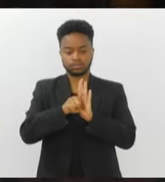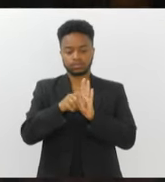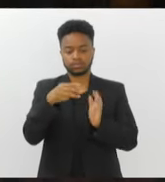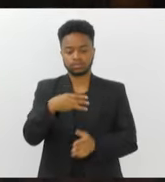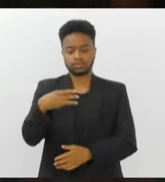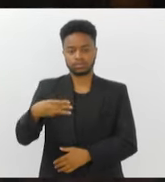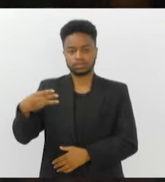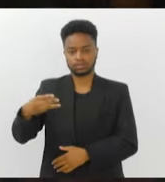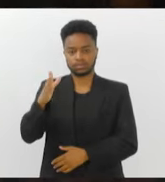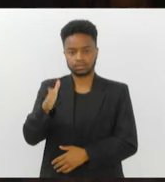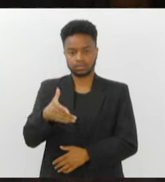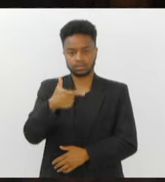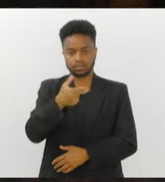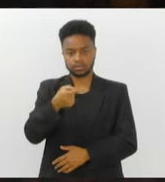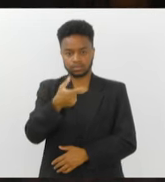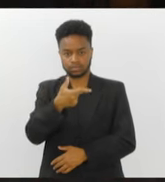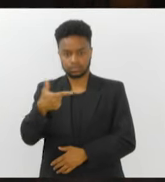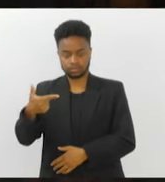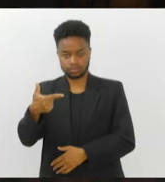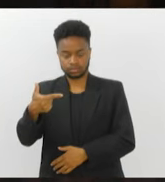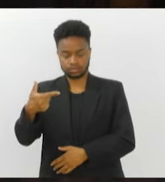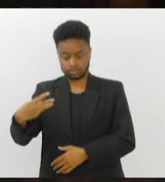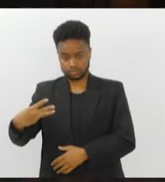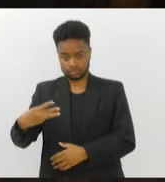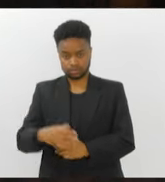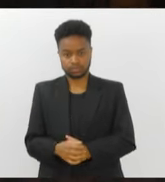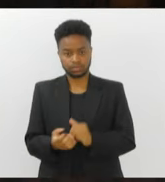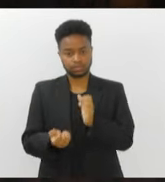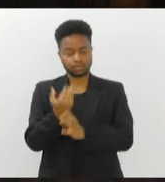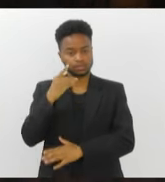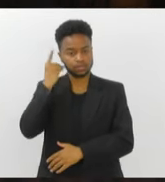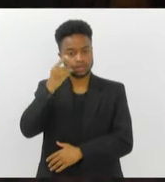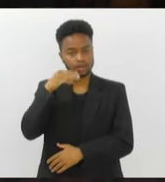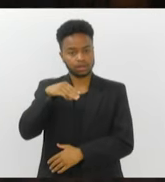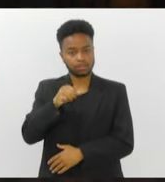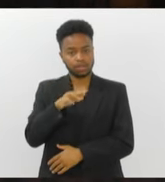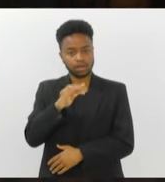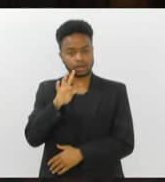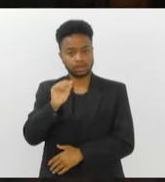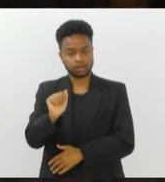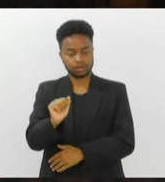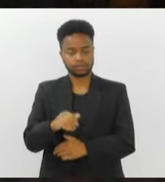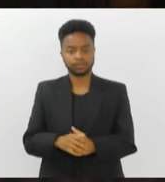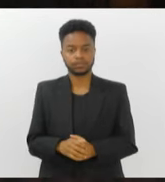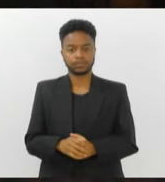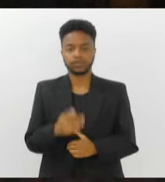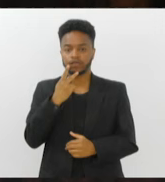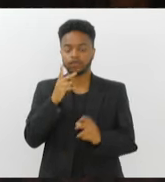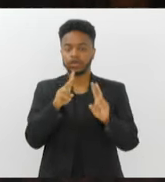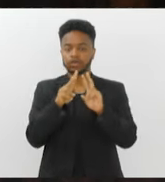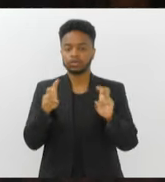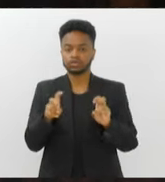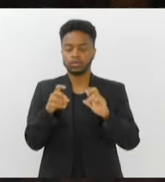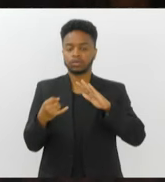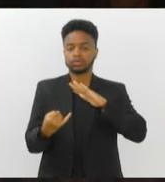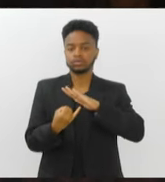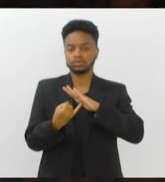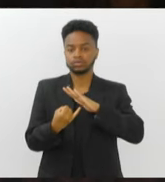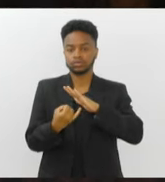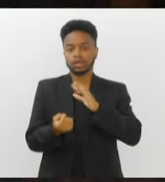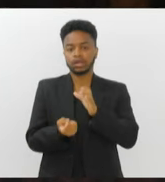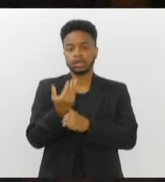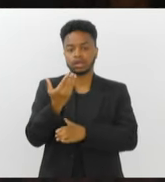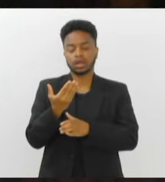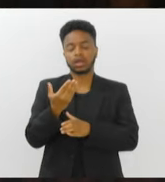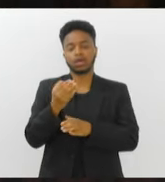333 de 2023, de autoria da deputada Marta Rocha, que dispõe sobre a instituição de instalação